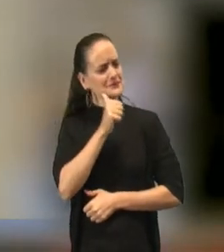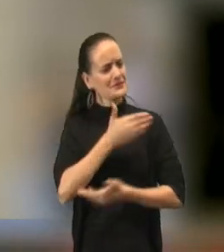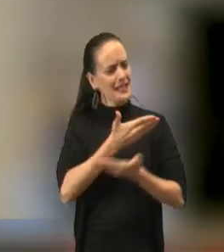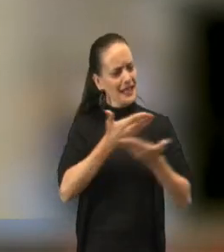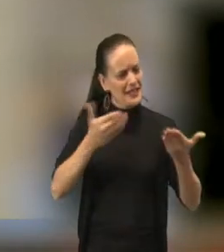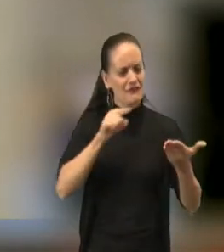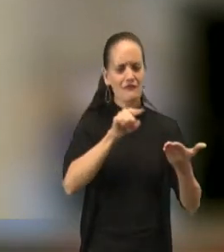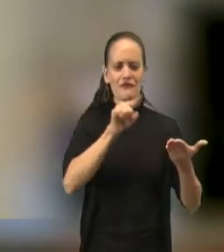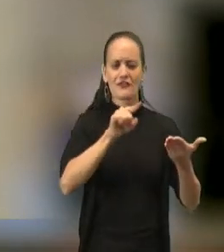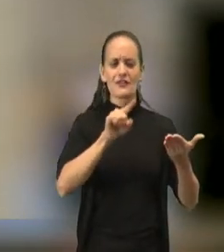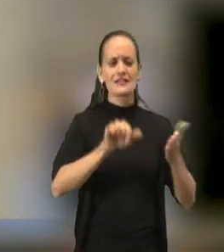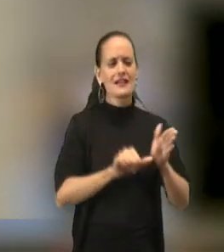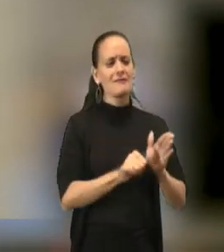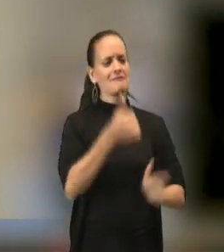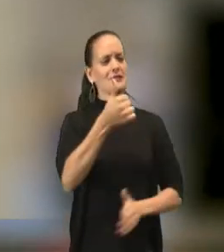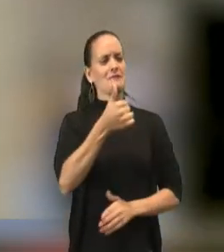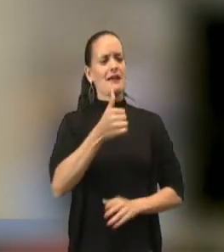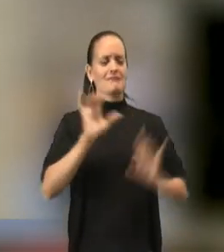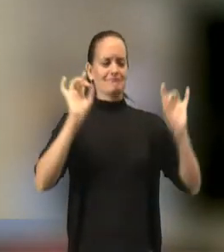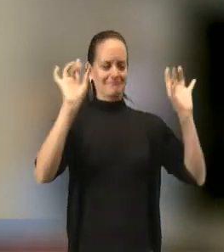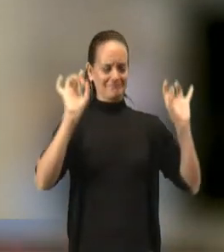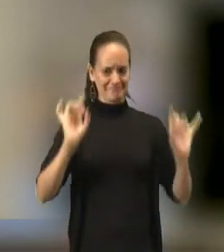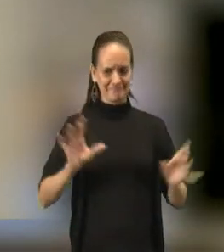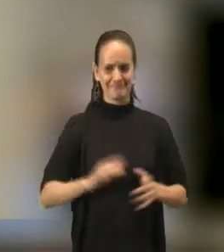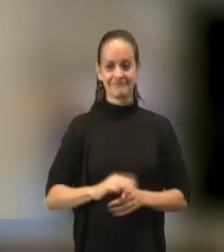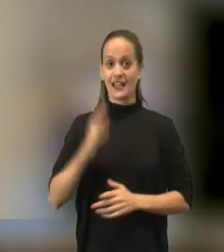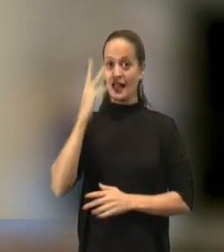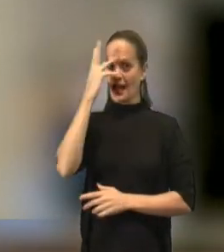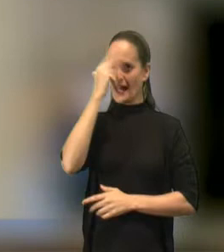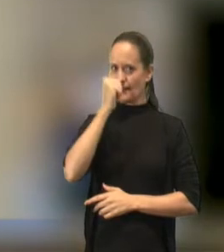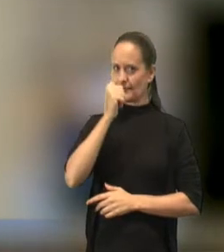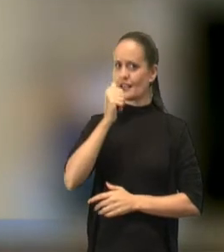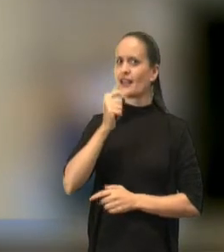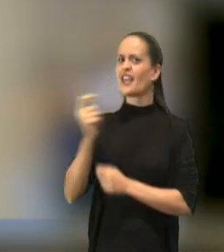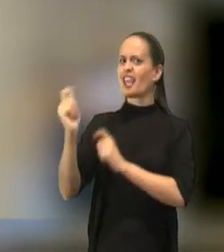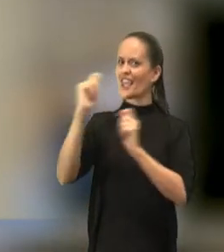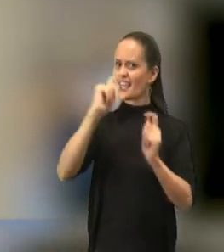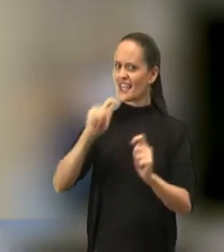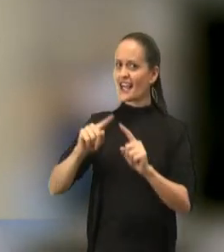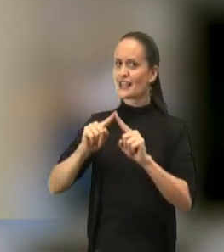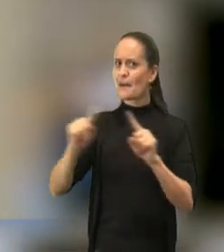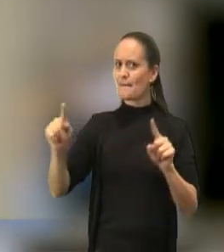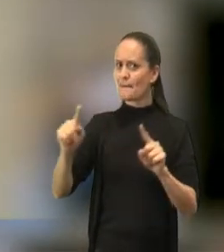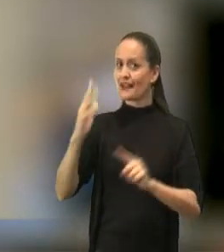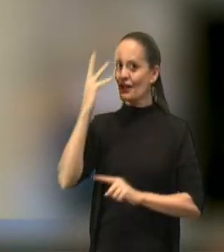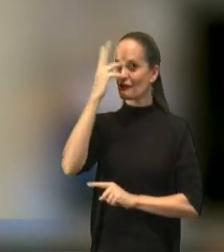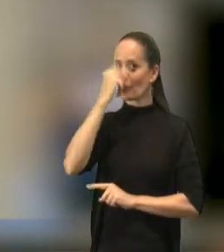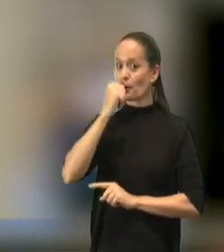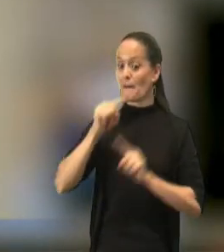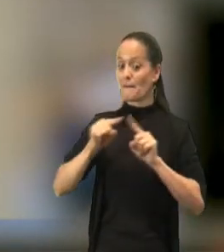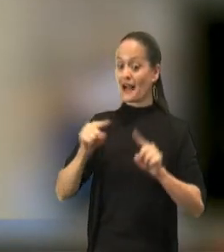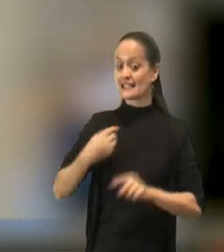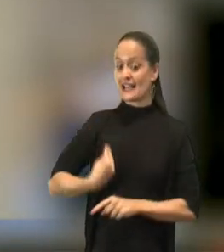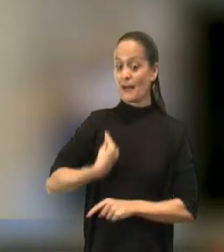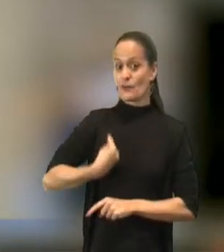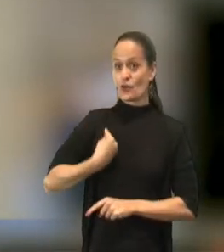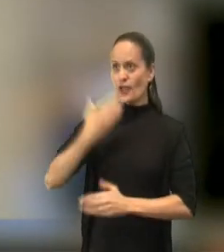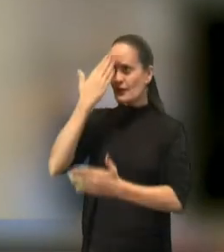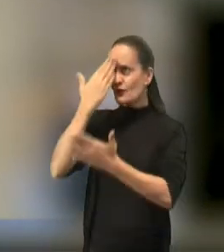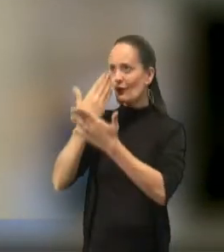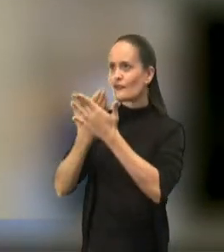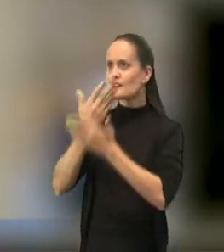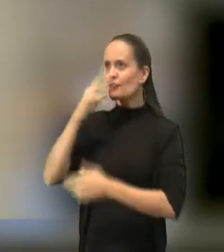mas você a todas supera. A beleza é enganosa e a formosura é passageira, mas a mulher que vem ao Senhor